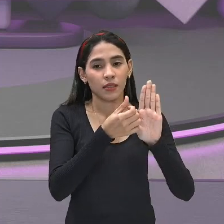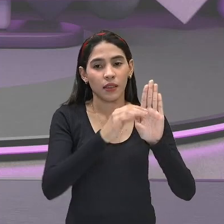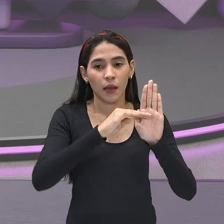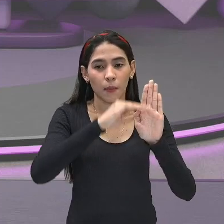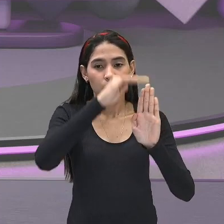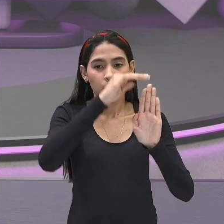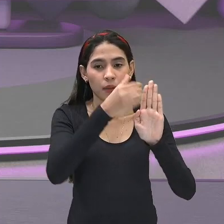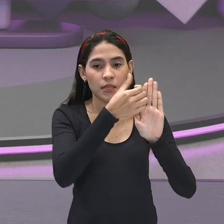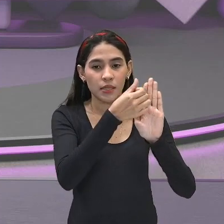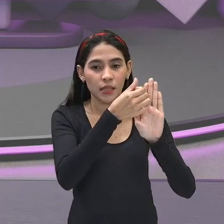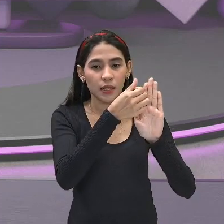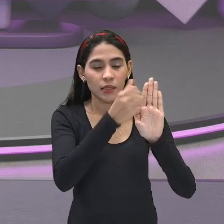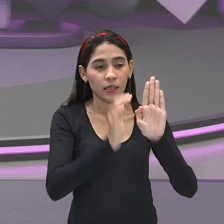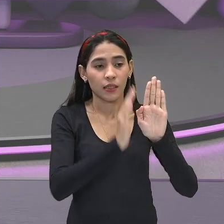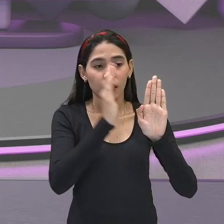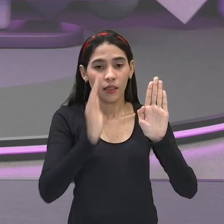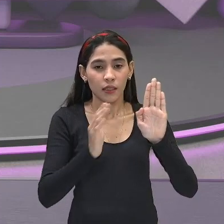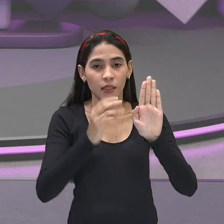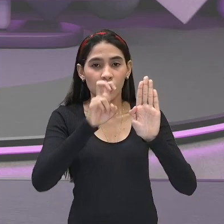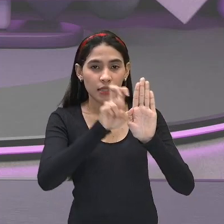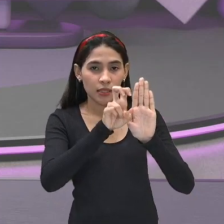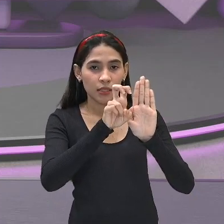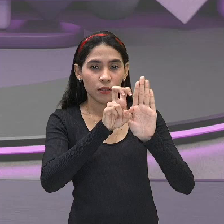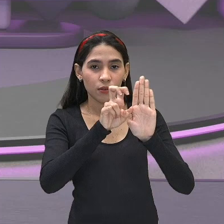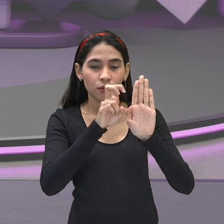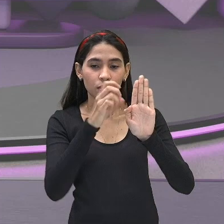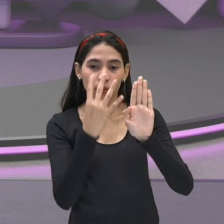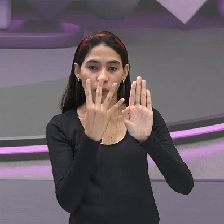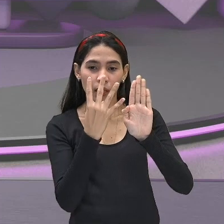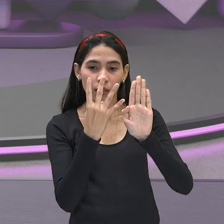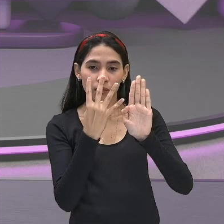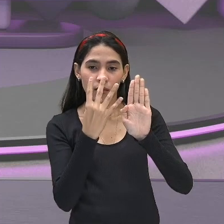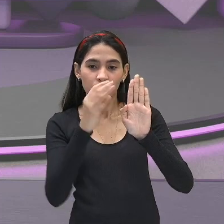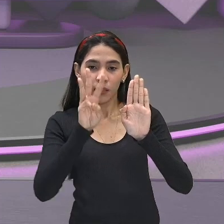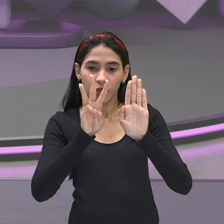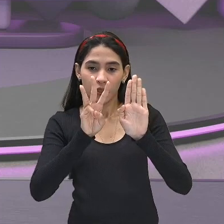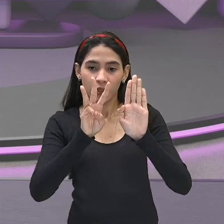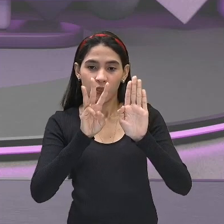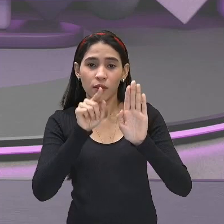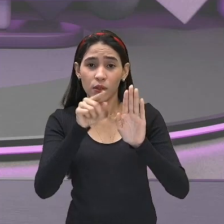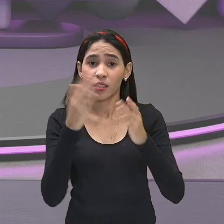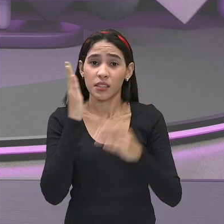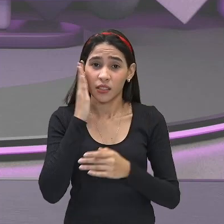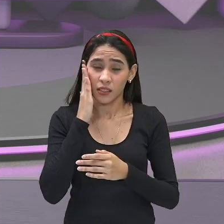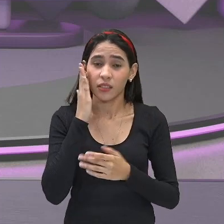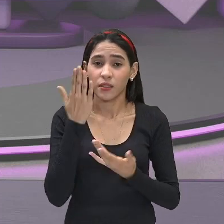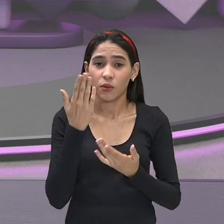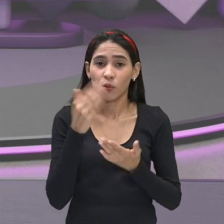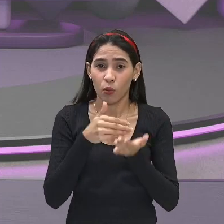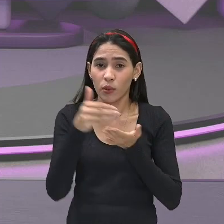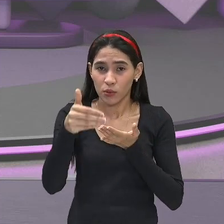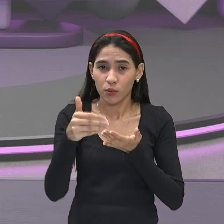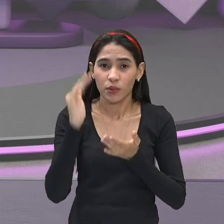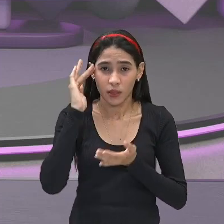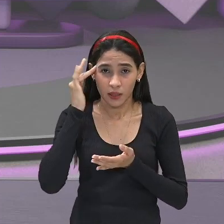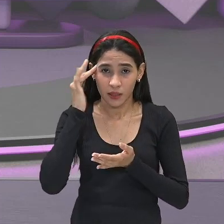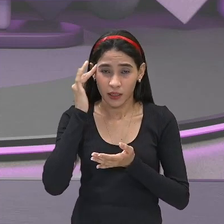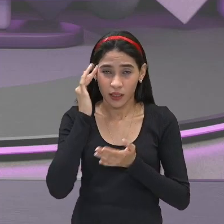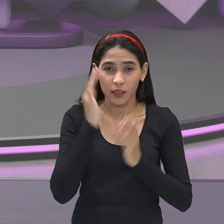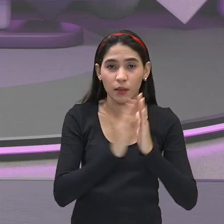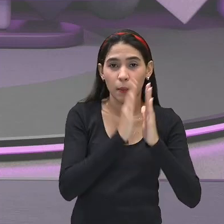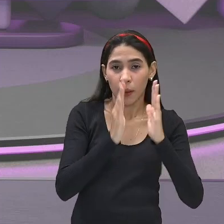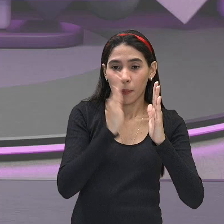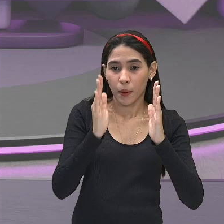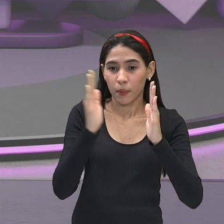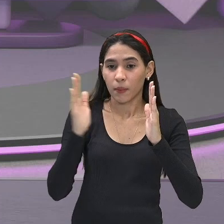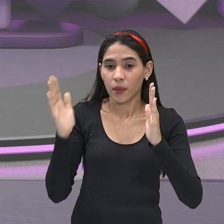evolui para 5, 4 e 3. Então vocês já entenderam a lógica dessa sequência